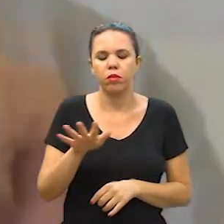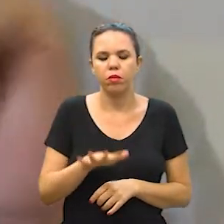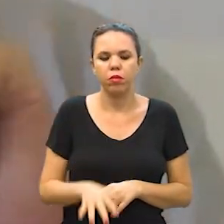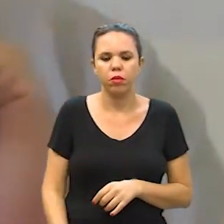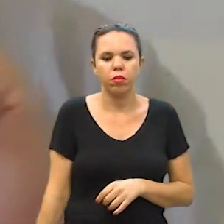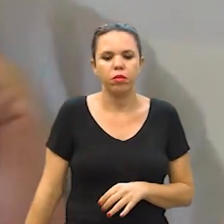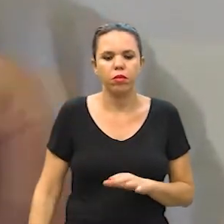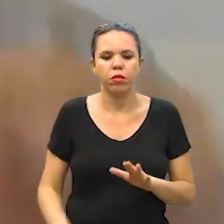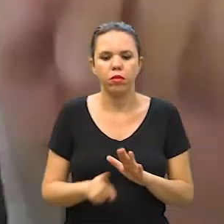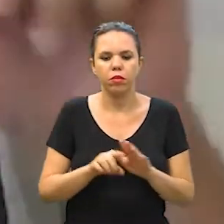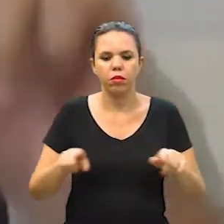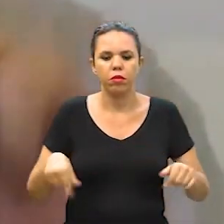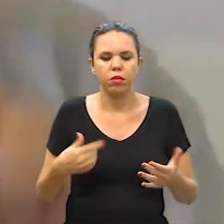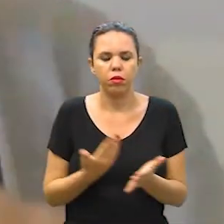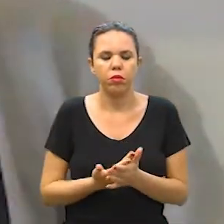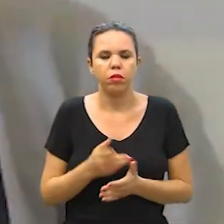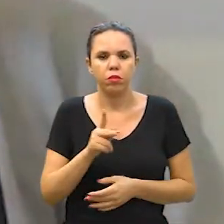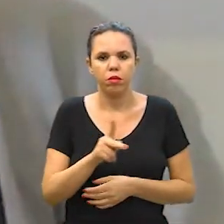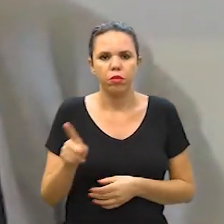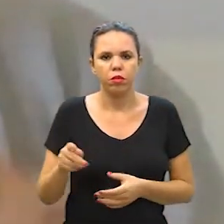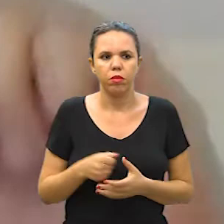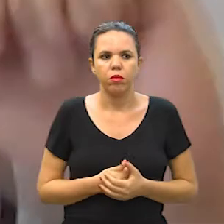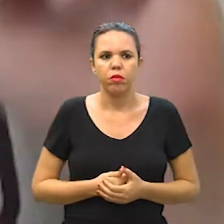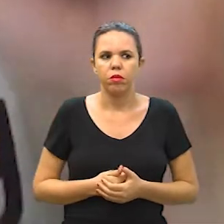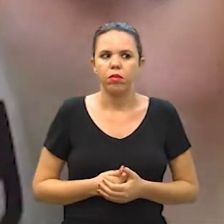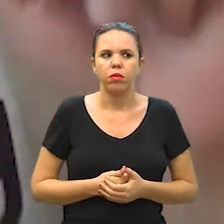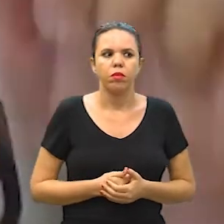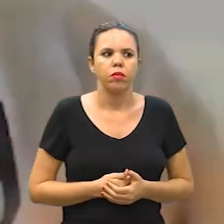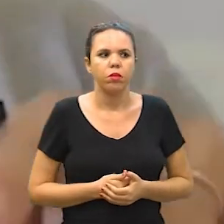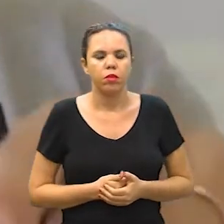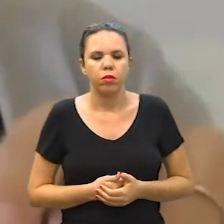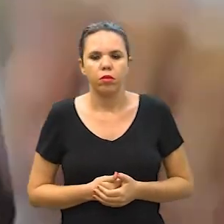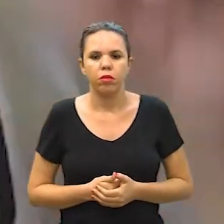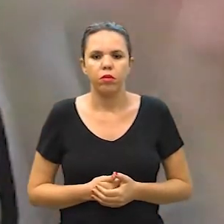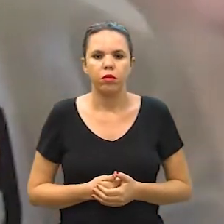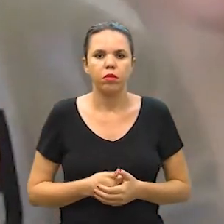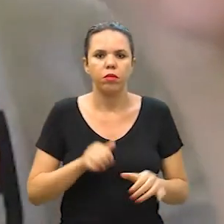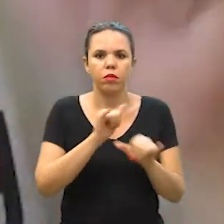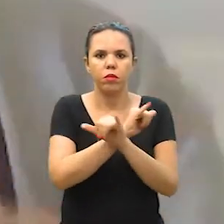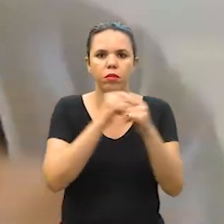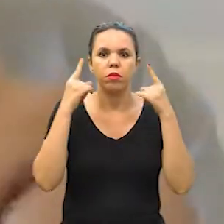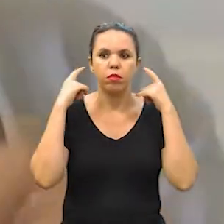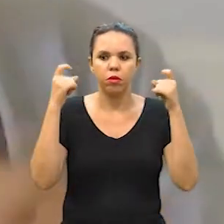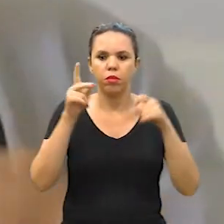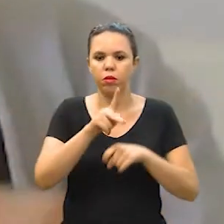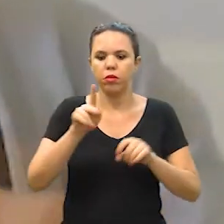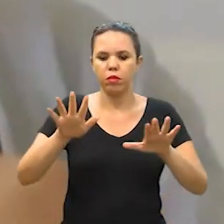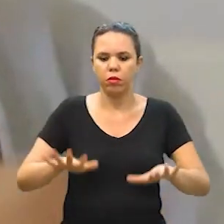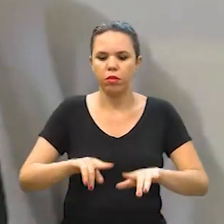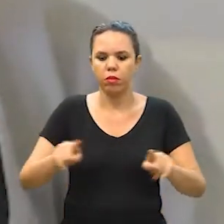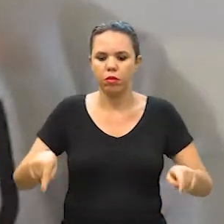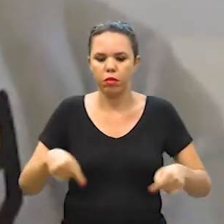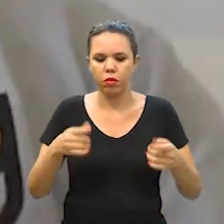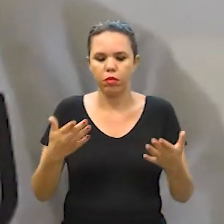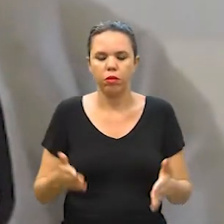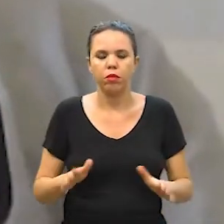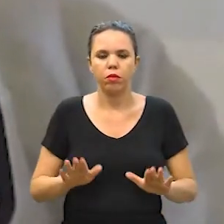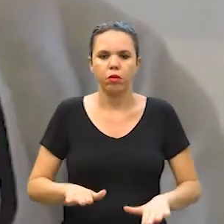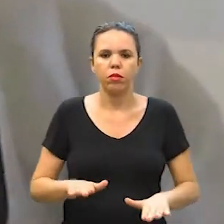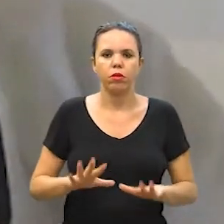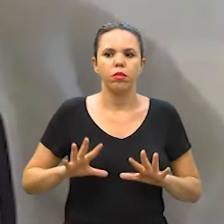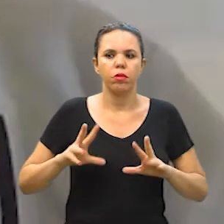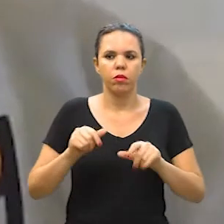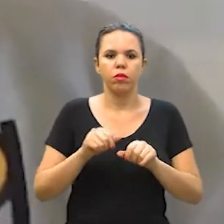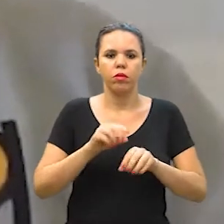o dono da sala de aula é o professor. Bateu o sinal, o professor fica na sala dele e